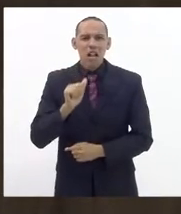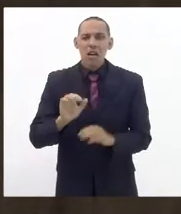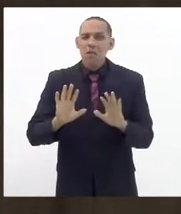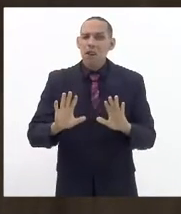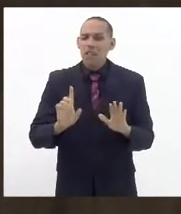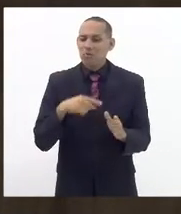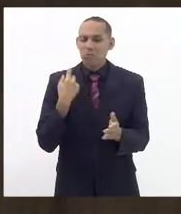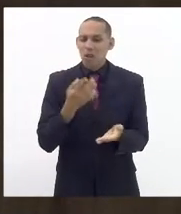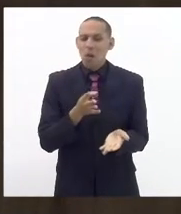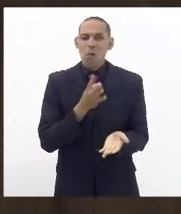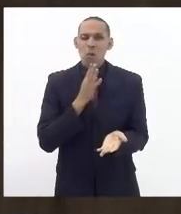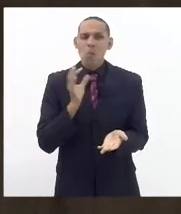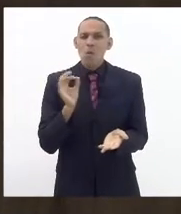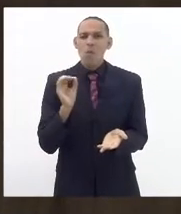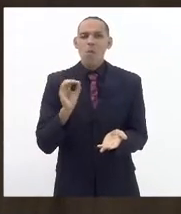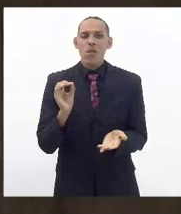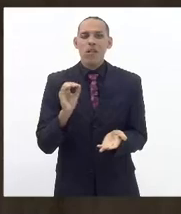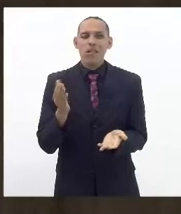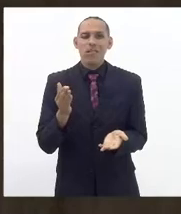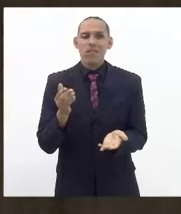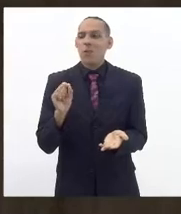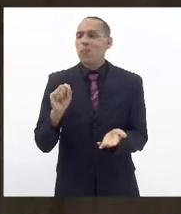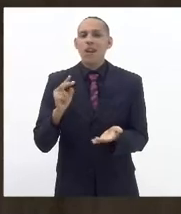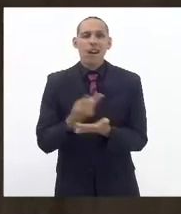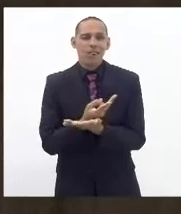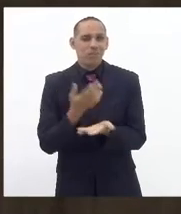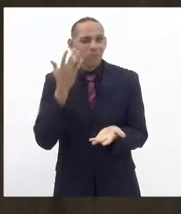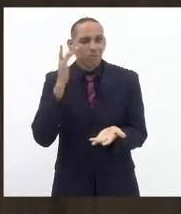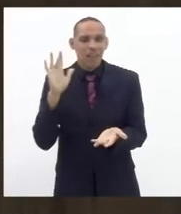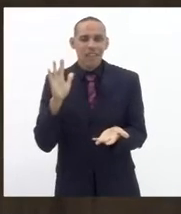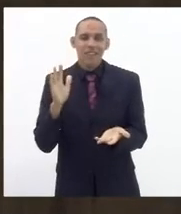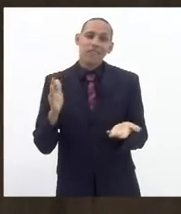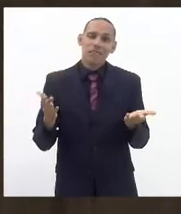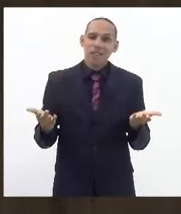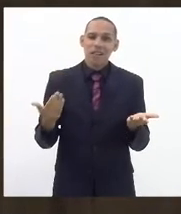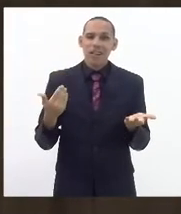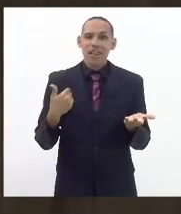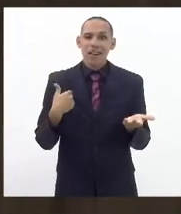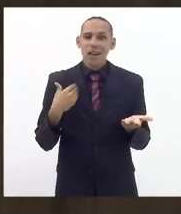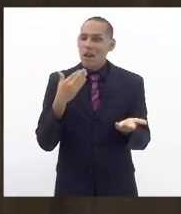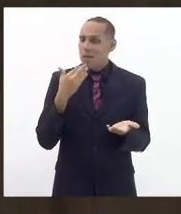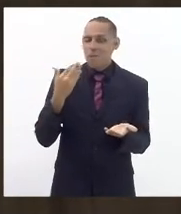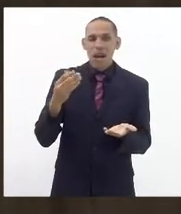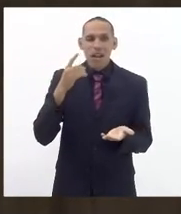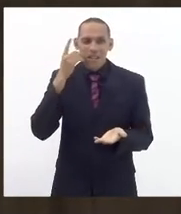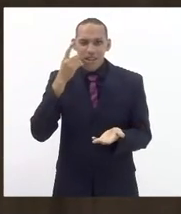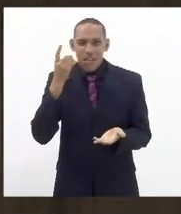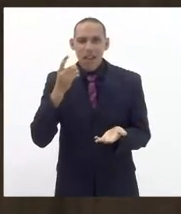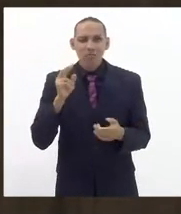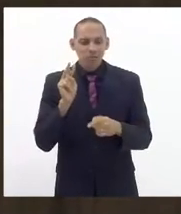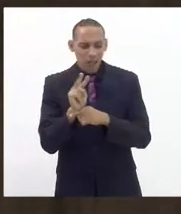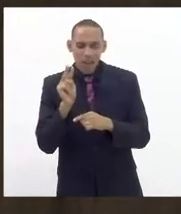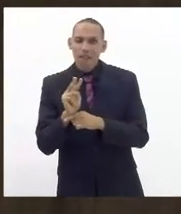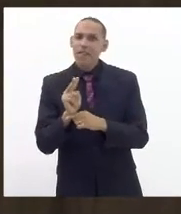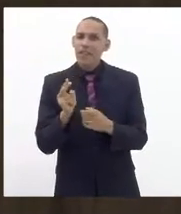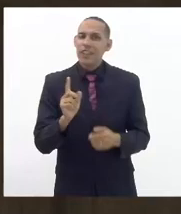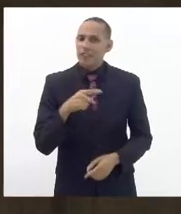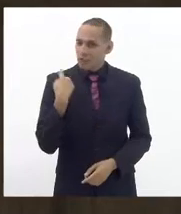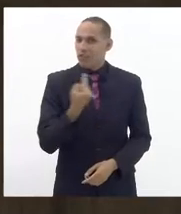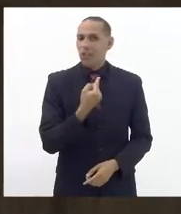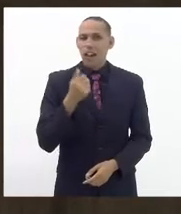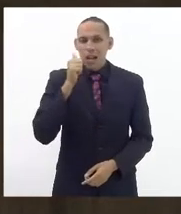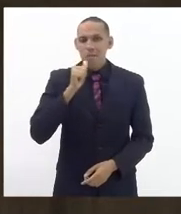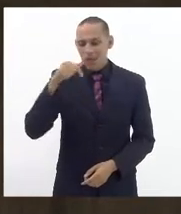nós conhecermos o que, que aconteceu. E eu conclamo esse deputado a defender nós